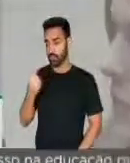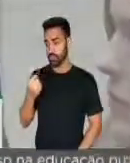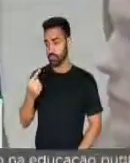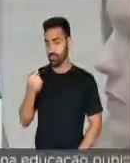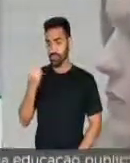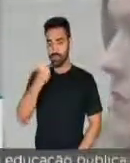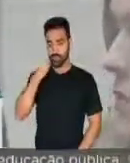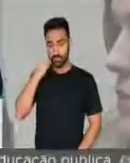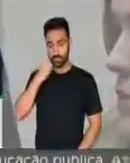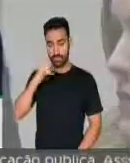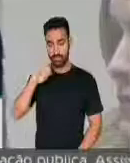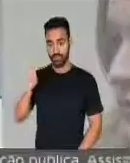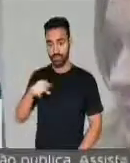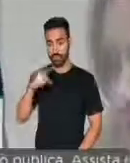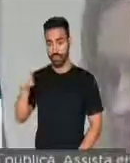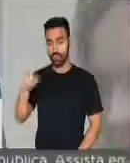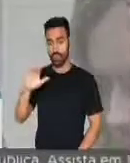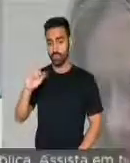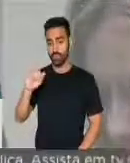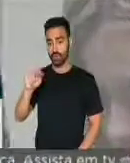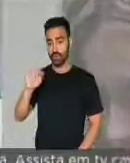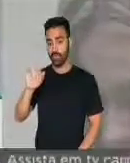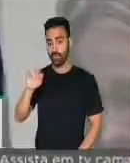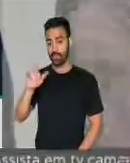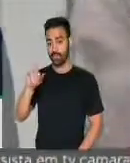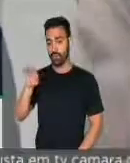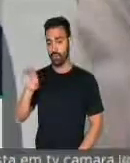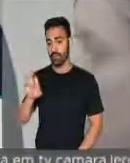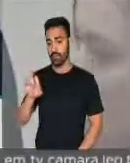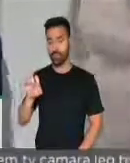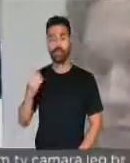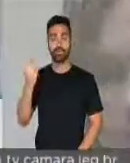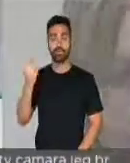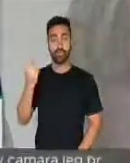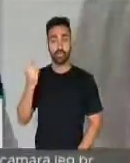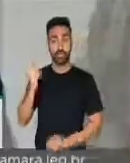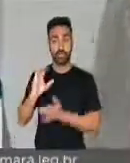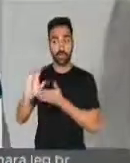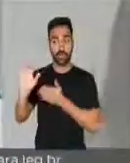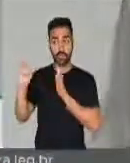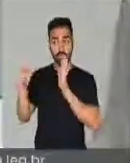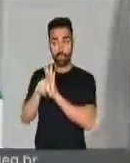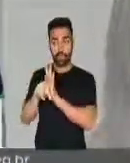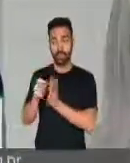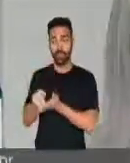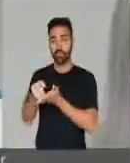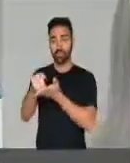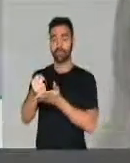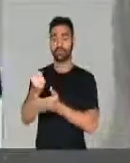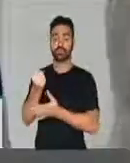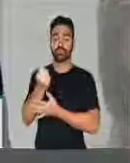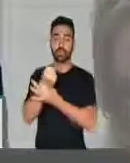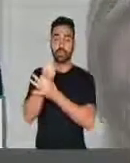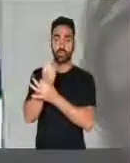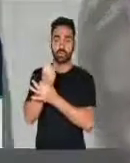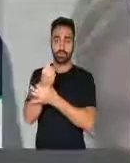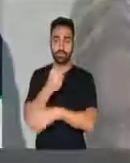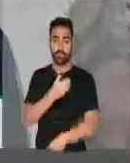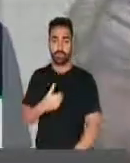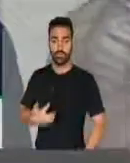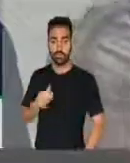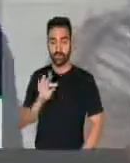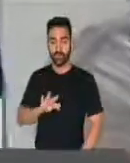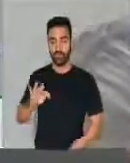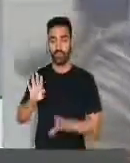senador João Capiberibe, para criar um fundo de recursos públicos para a segurança com recursos federais